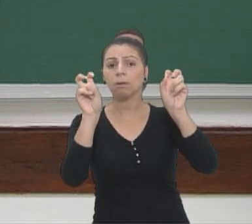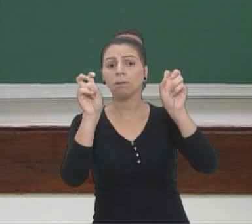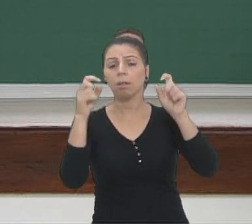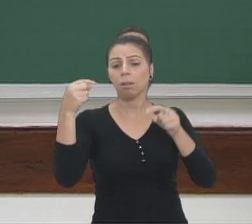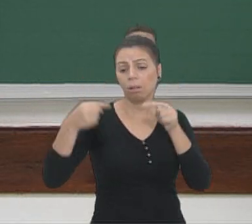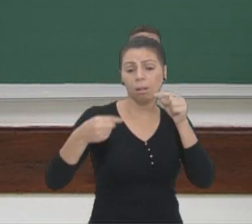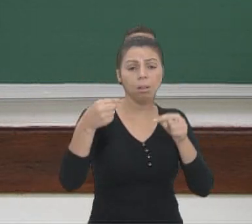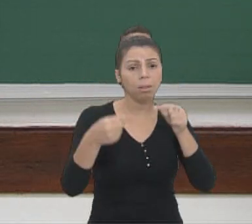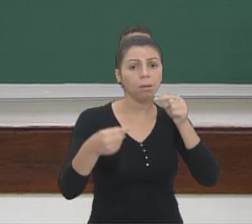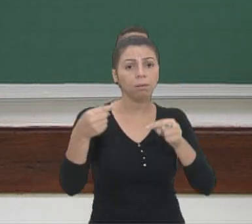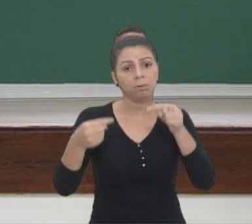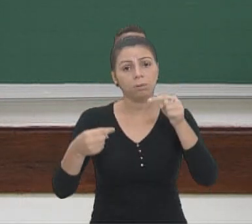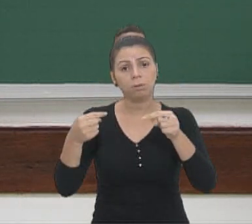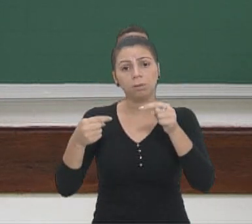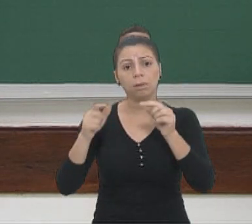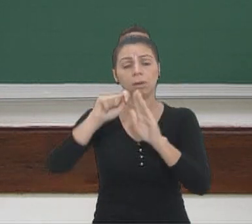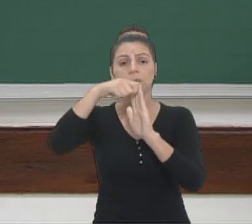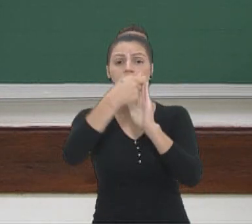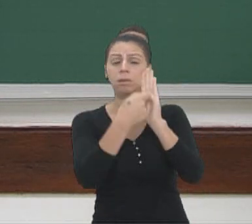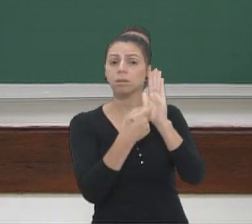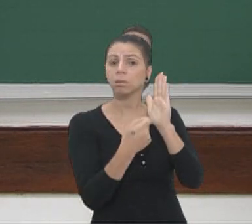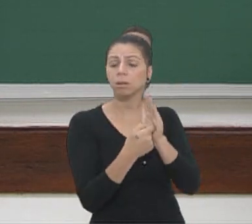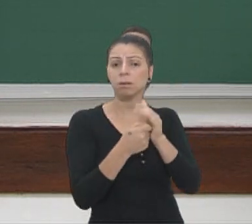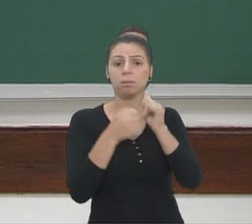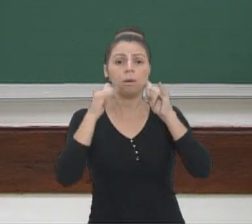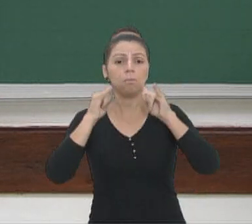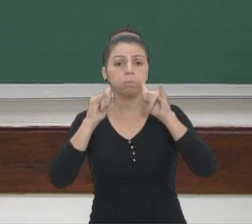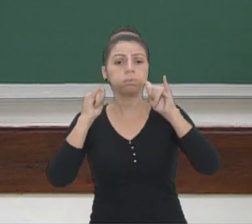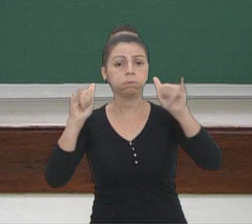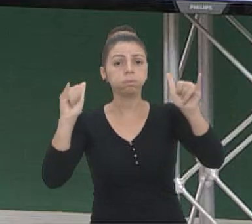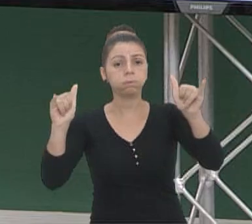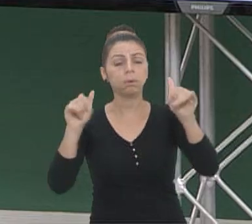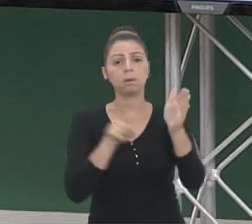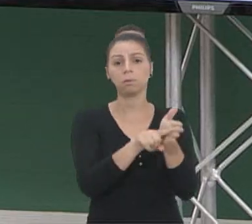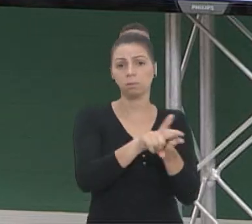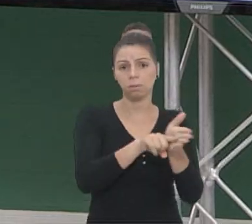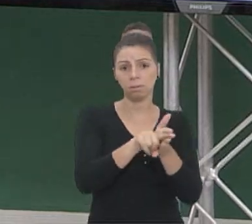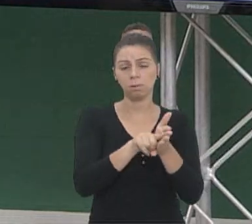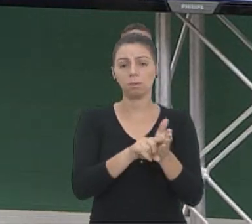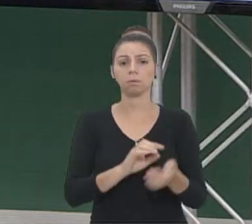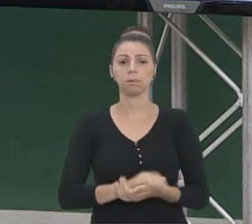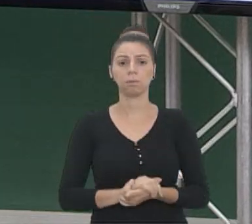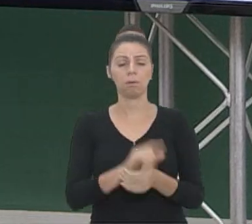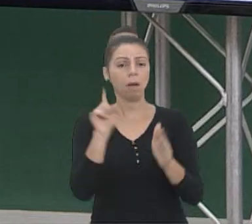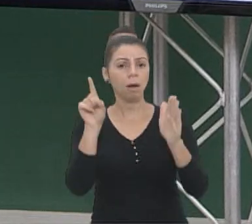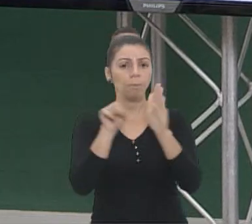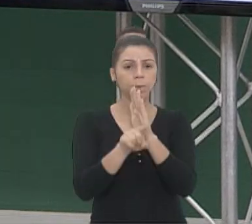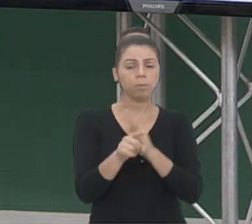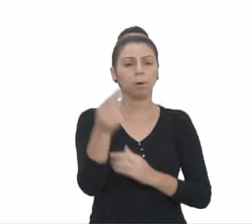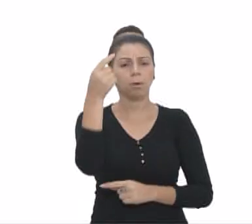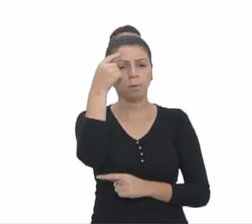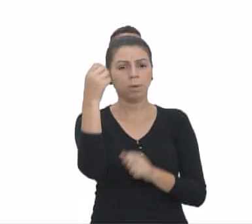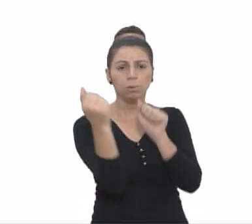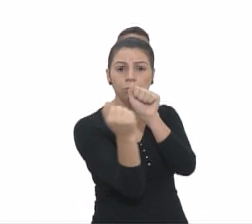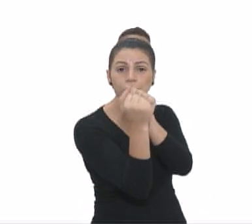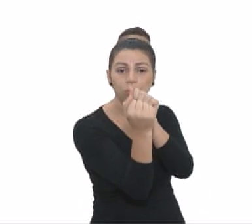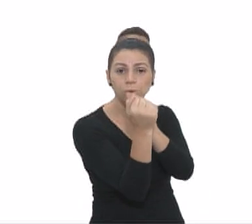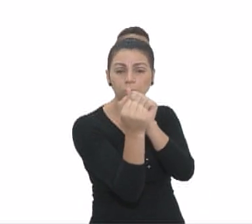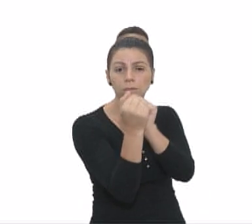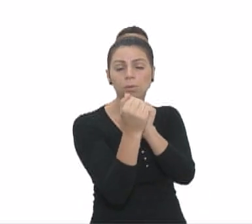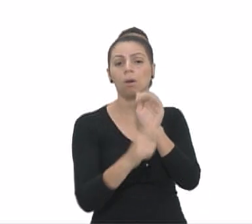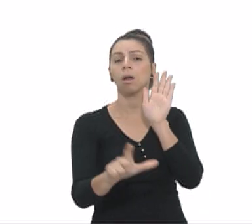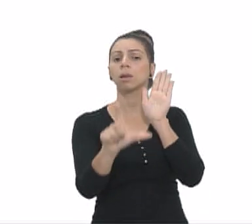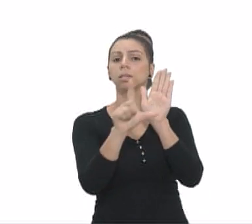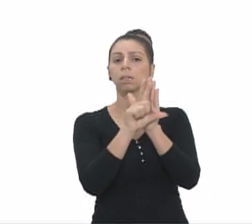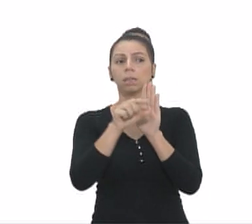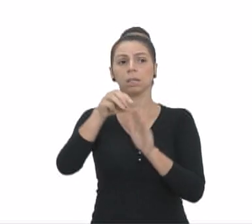está fazendo de textos de divulgação científica. Qual que é a pergunta? Olha lá, quero que você pense comigo. Essas leis